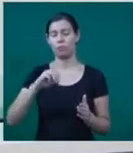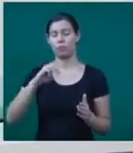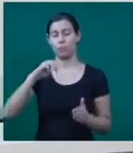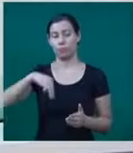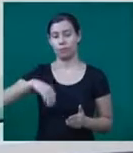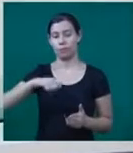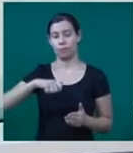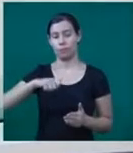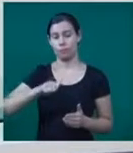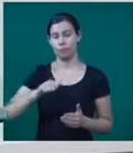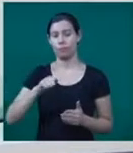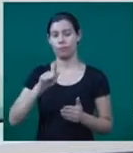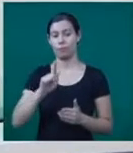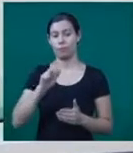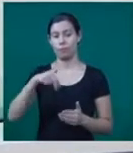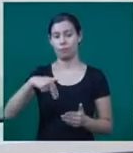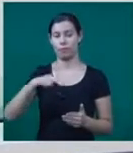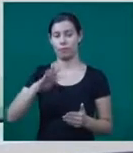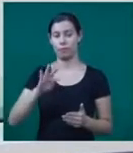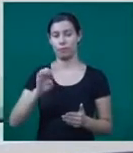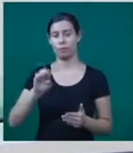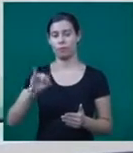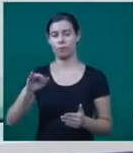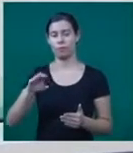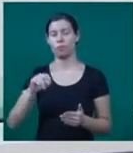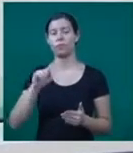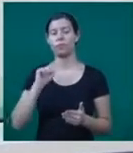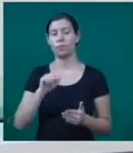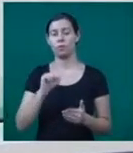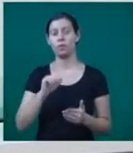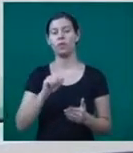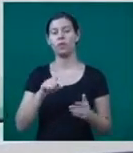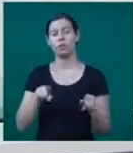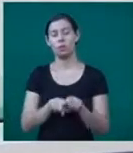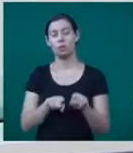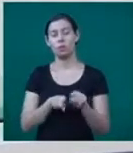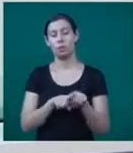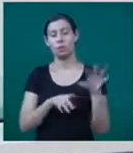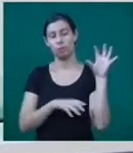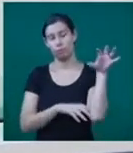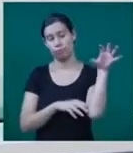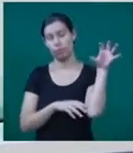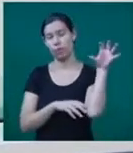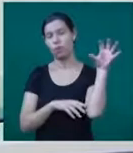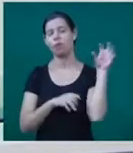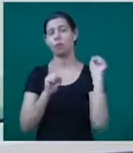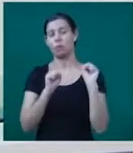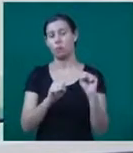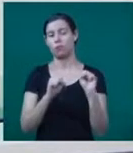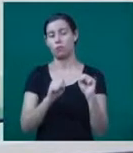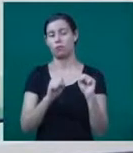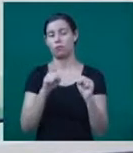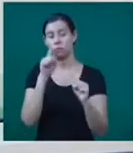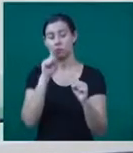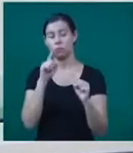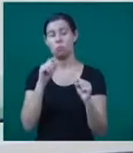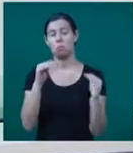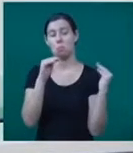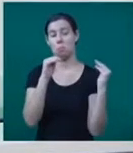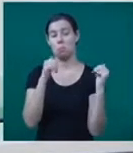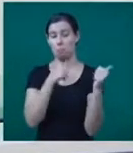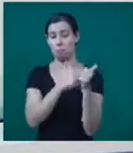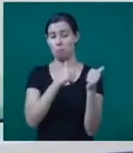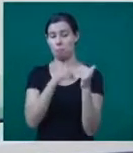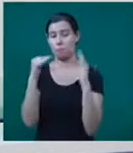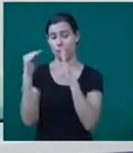potência 100 vezes maior de radiação. Se colocadas a menos de 50 metros das casas e prédios, já representam um grande